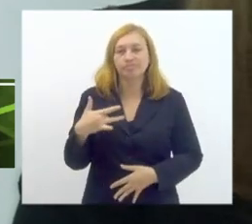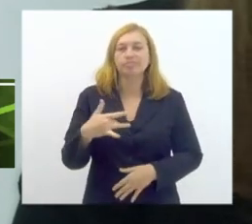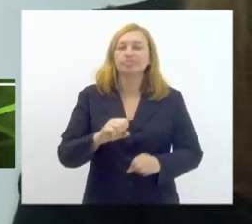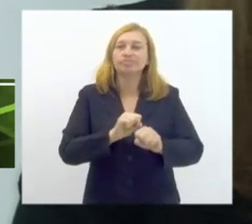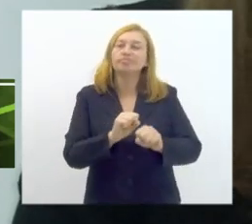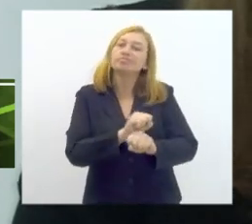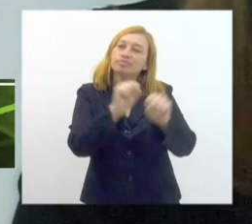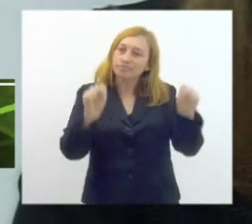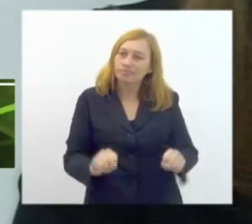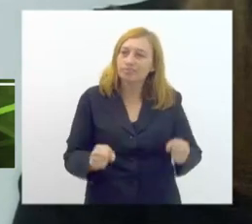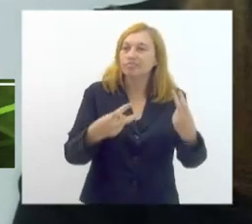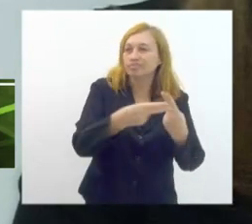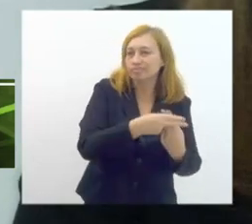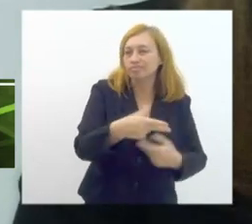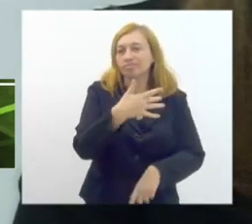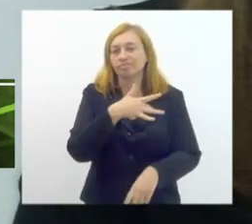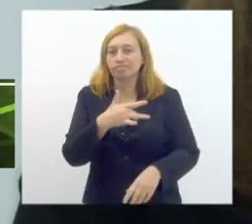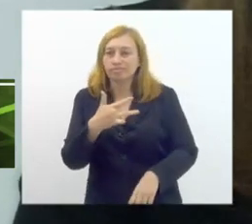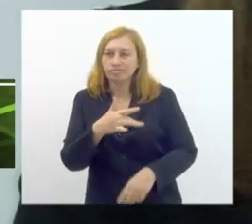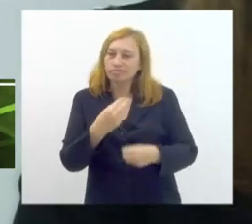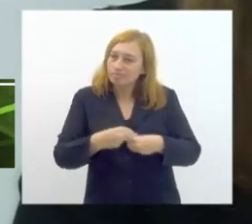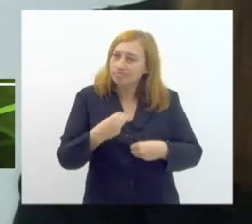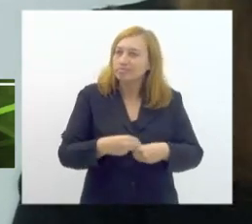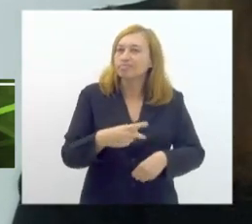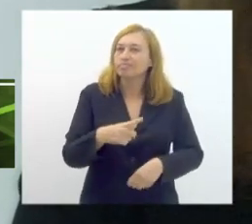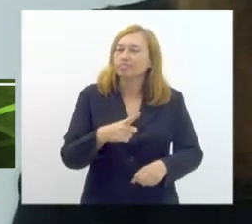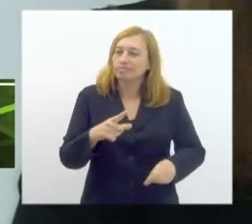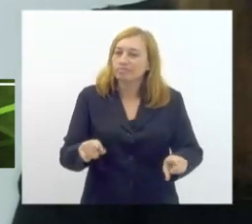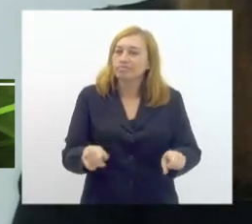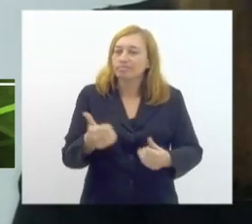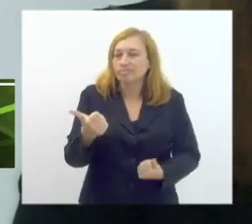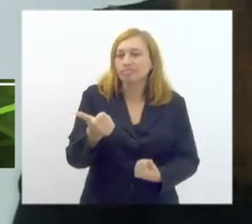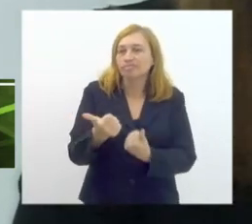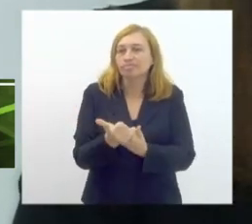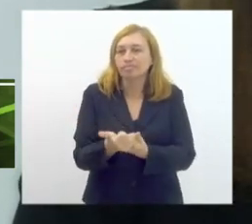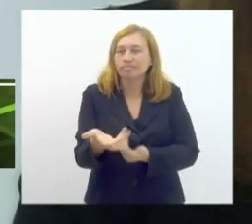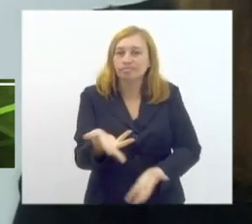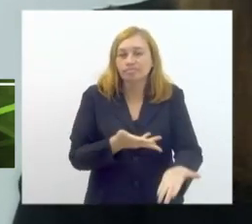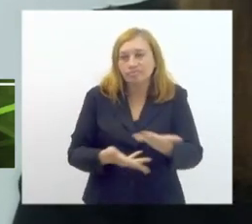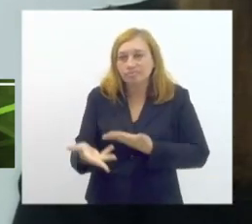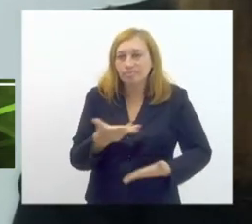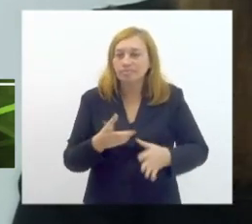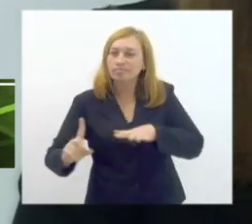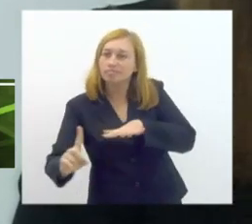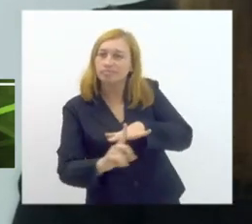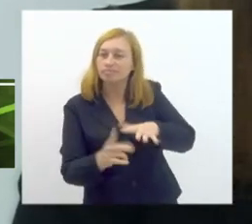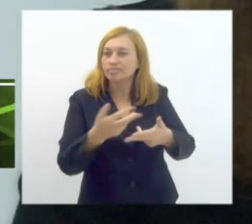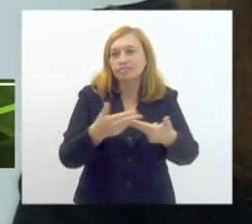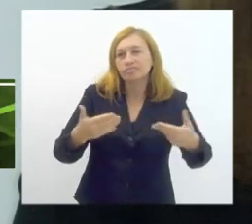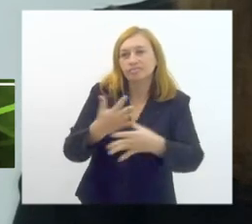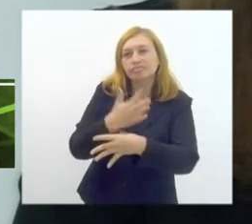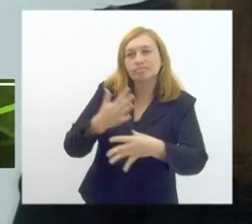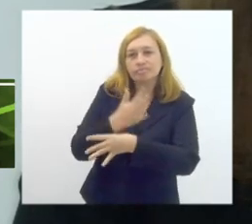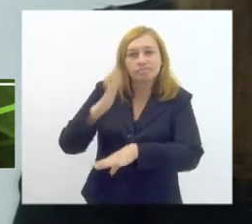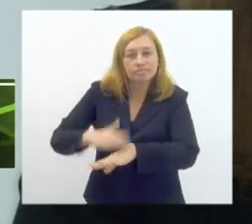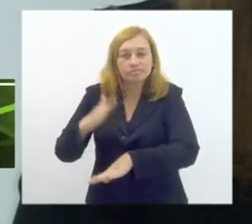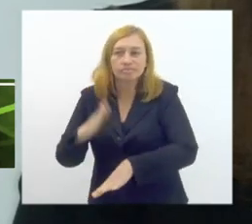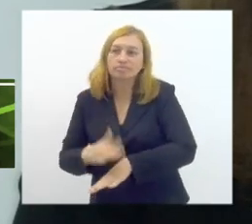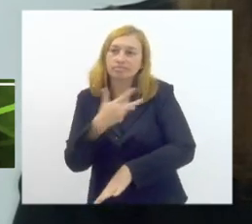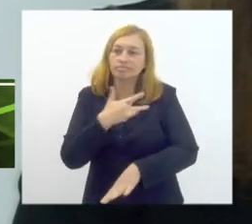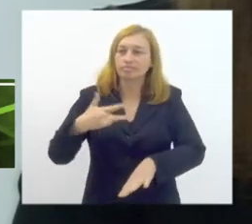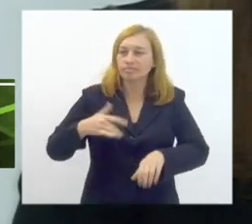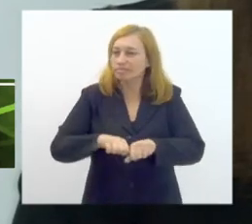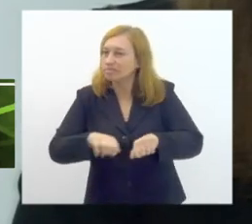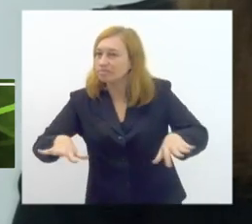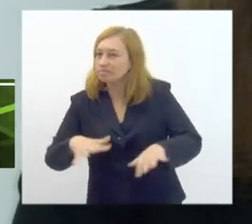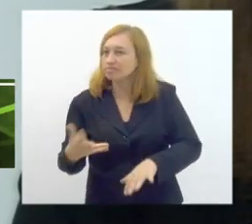do município, a gente contar com esse instrumento que integra várias cidades para poder entregar cada vez mais saúde de qualidade